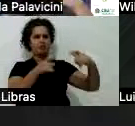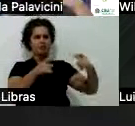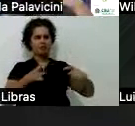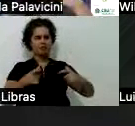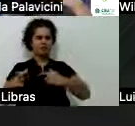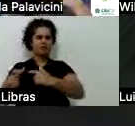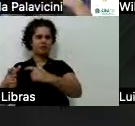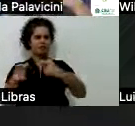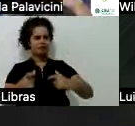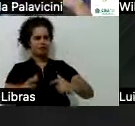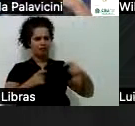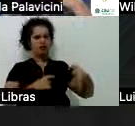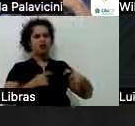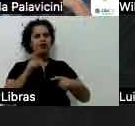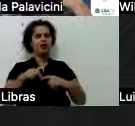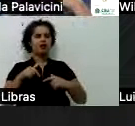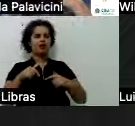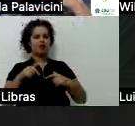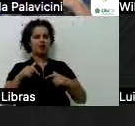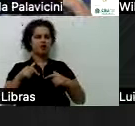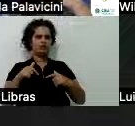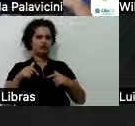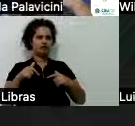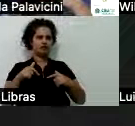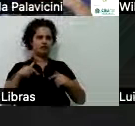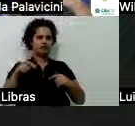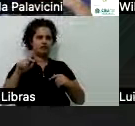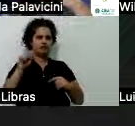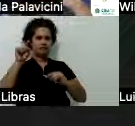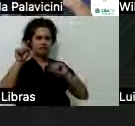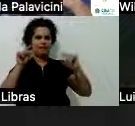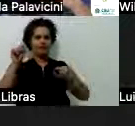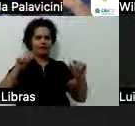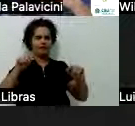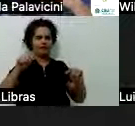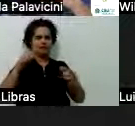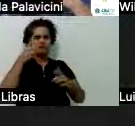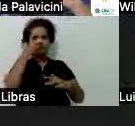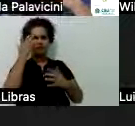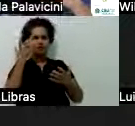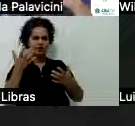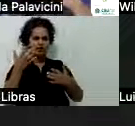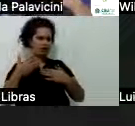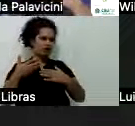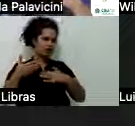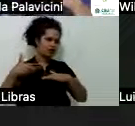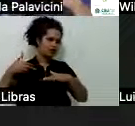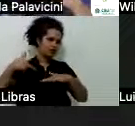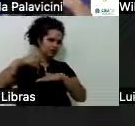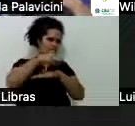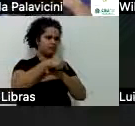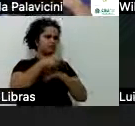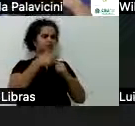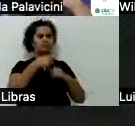o fluxo de passagem é interrompido nesses trechos. Então, a pessoa que quer passar, ela vai ter que passar pelas